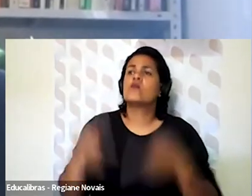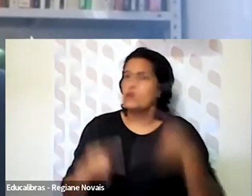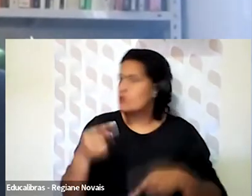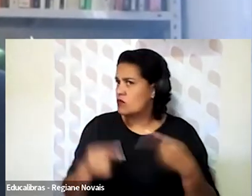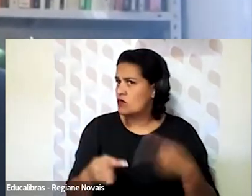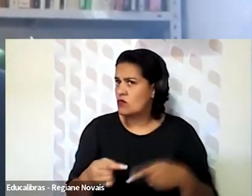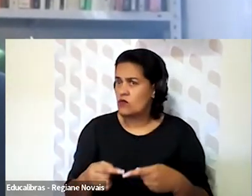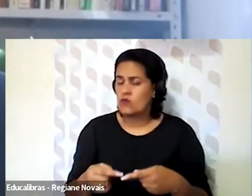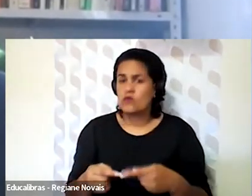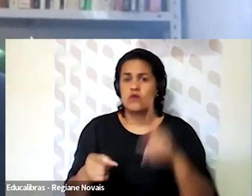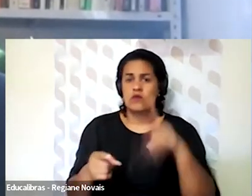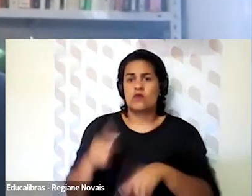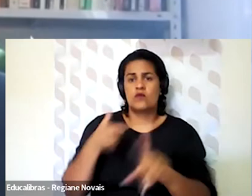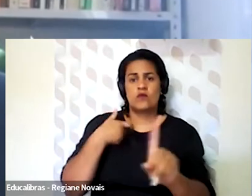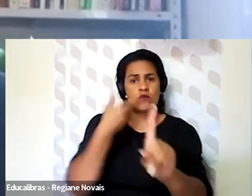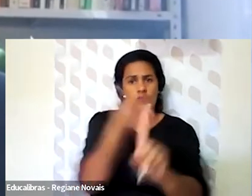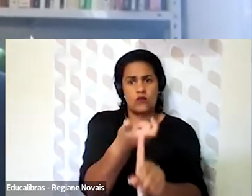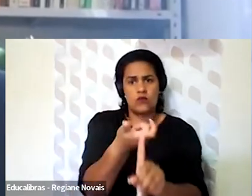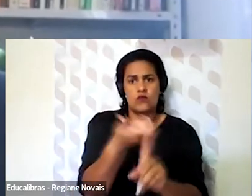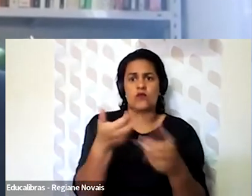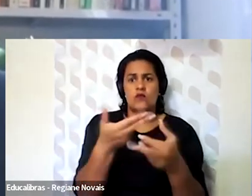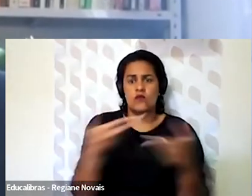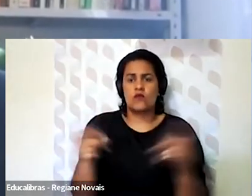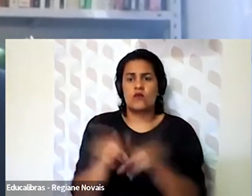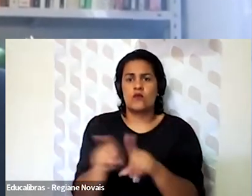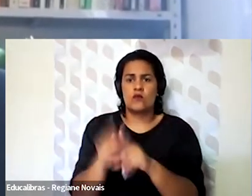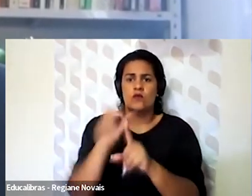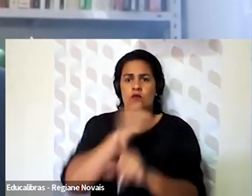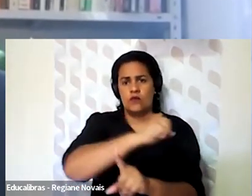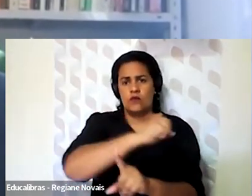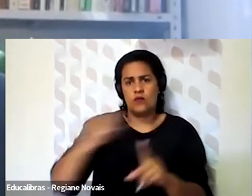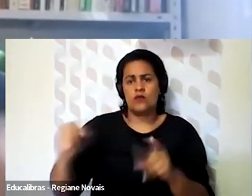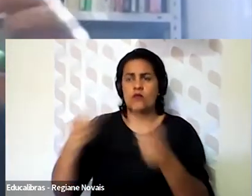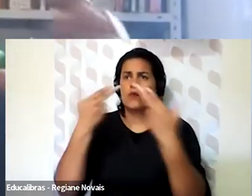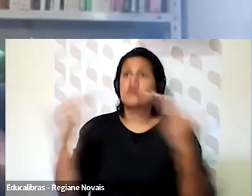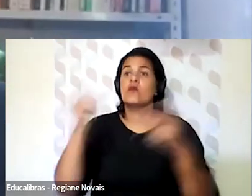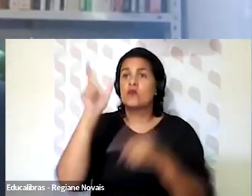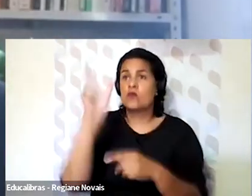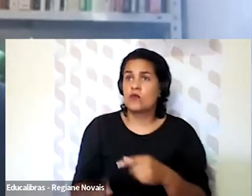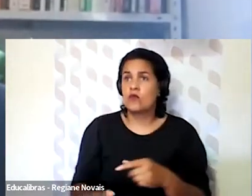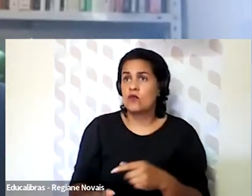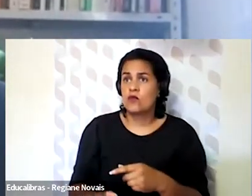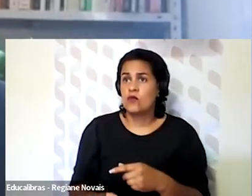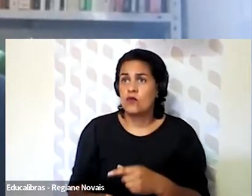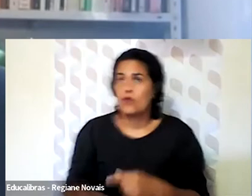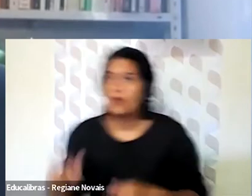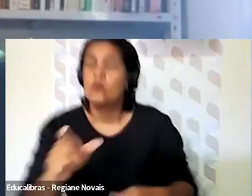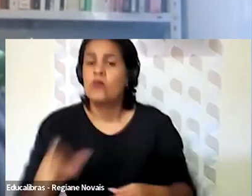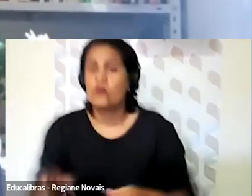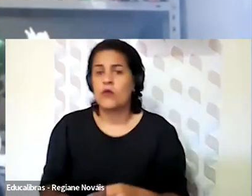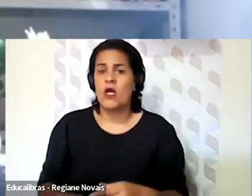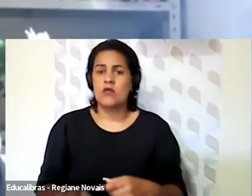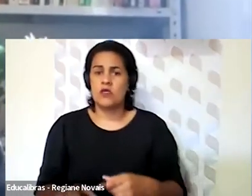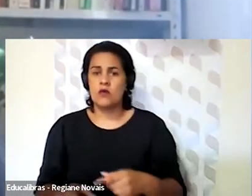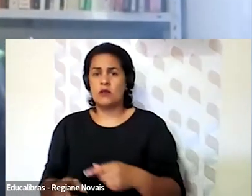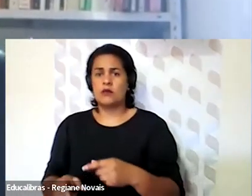assédio e destruição da reputação e assassinato de reputação. Né? Ou seja, esse sistema político se organizou dessa maneira como se